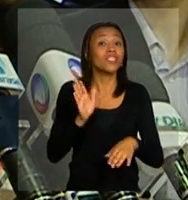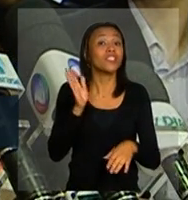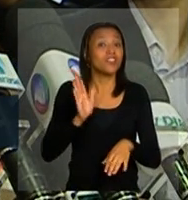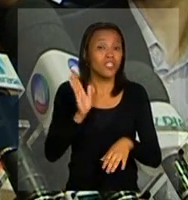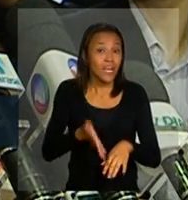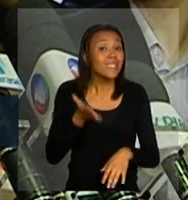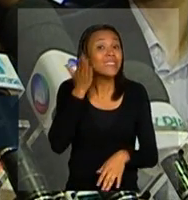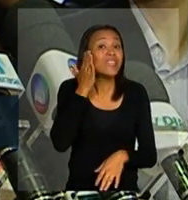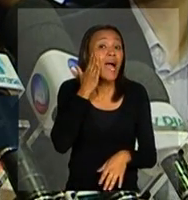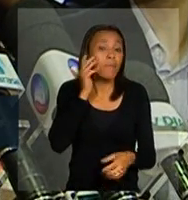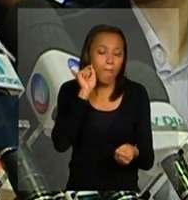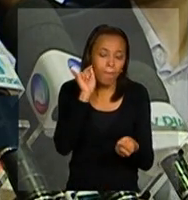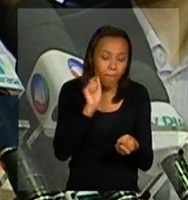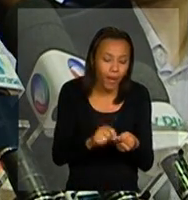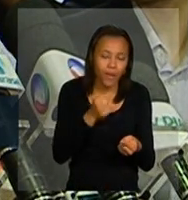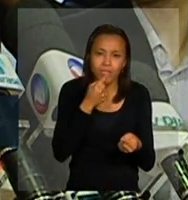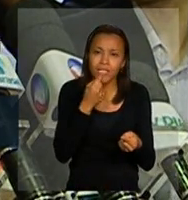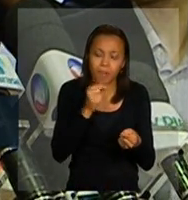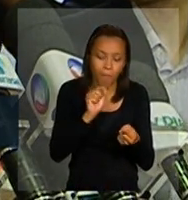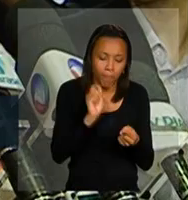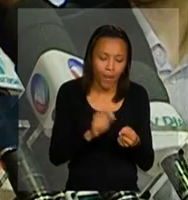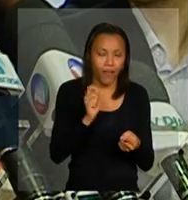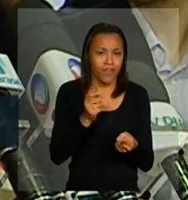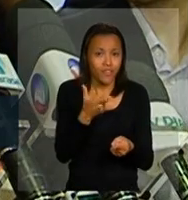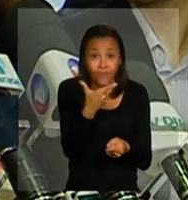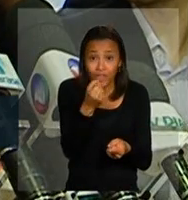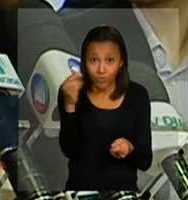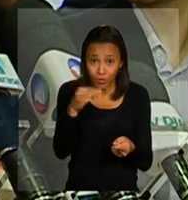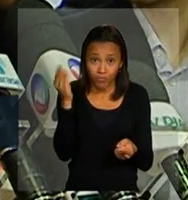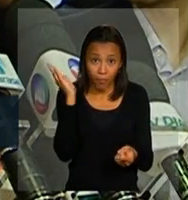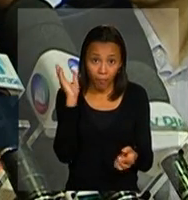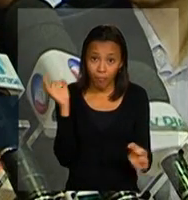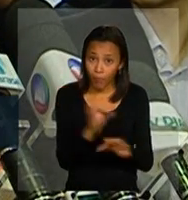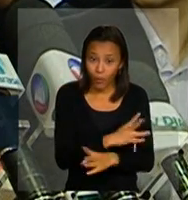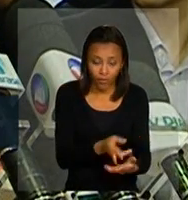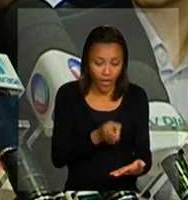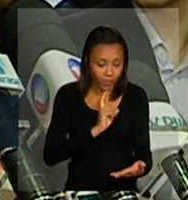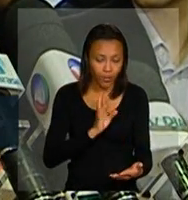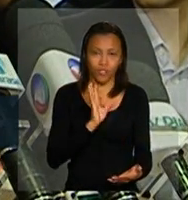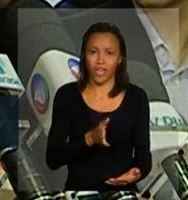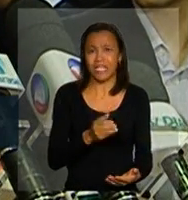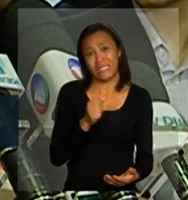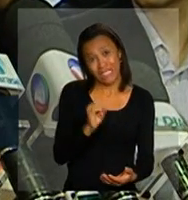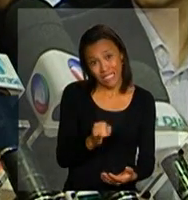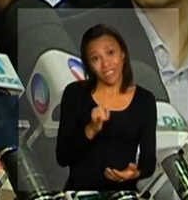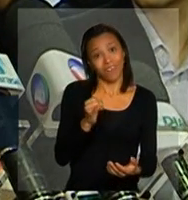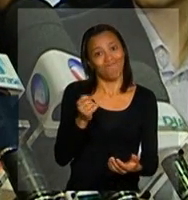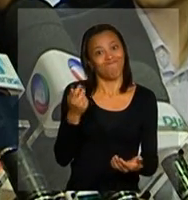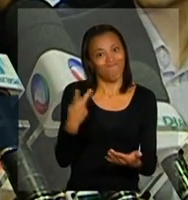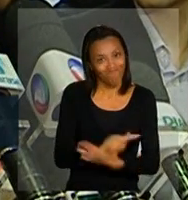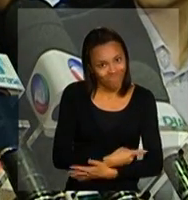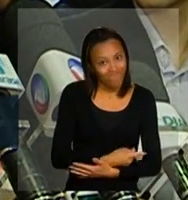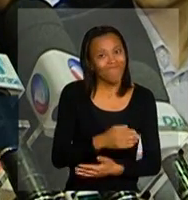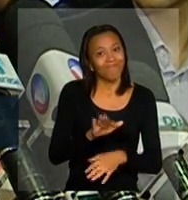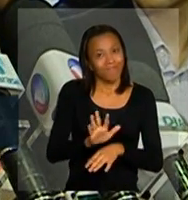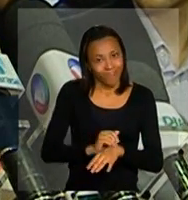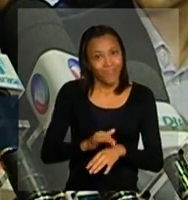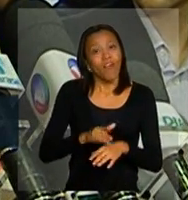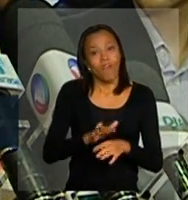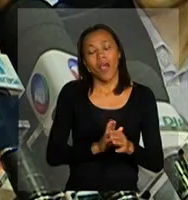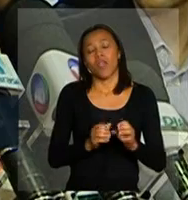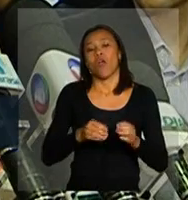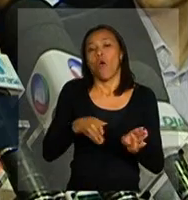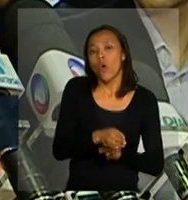É um furinho no dedo, em menos de 20 minutos você já tem o resultado. Se for der positivo, será encaminhado para o aconselhamento, para o tratamento.